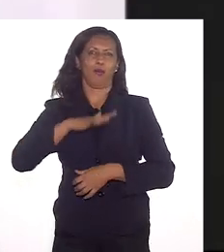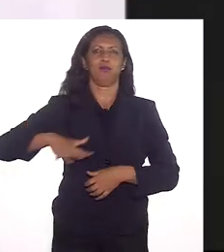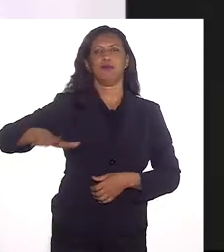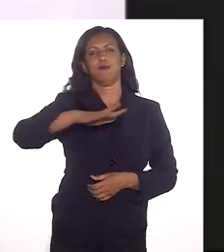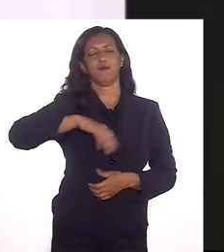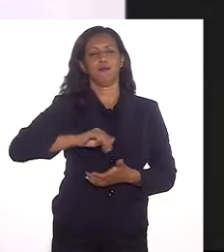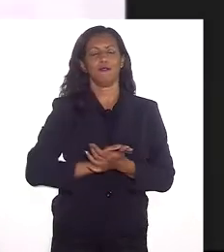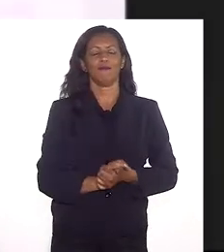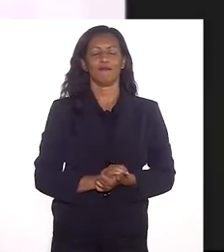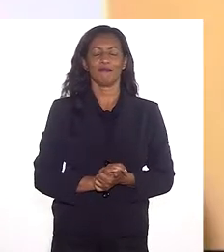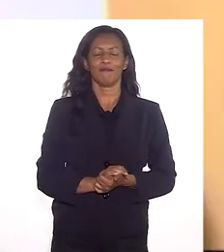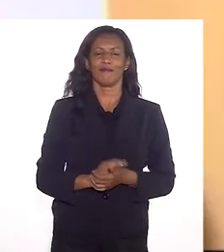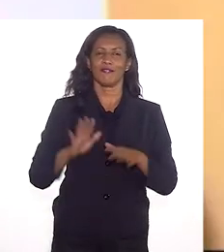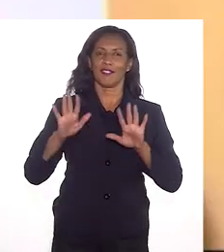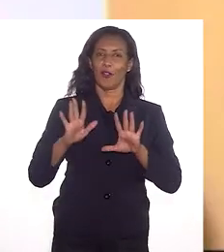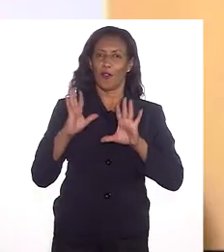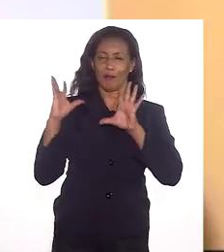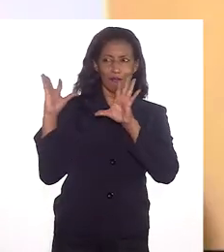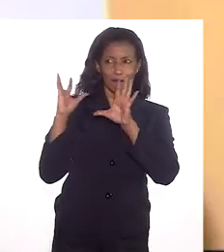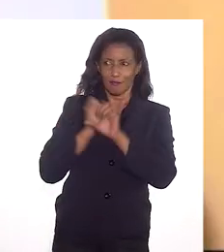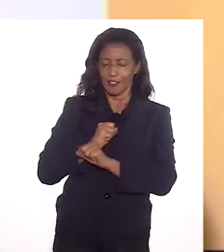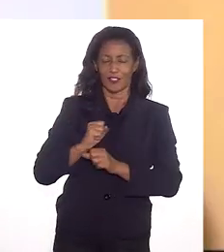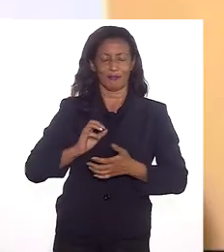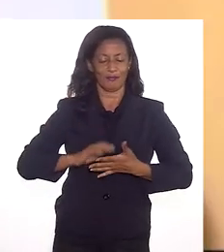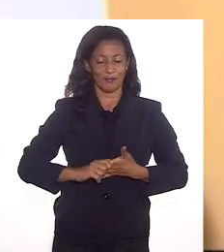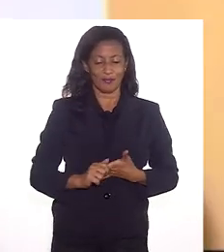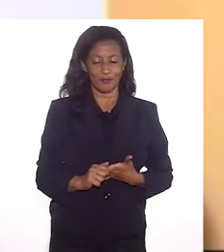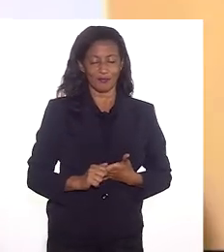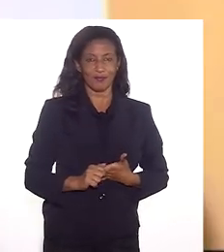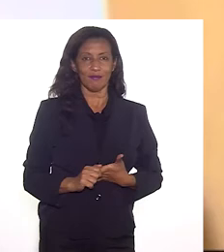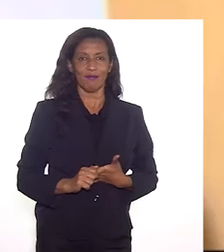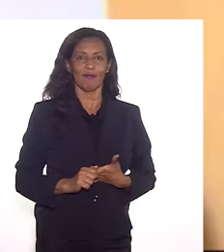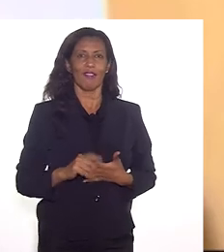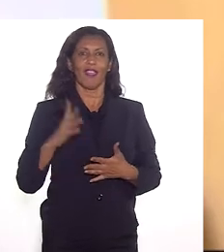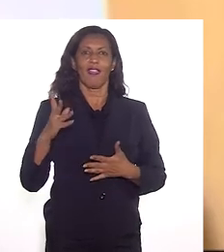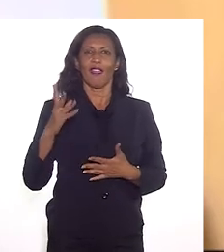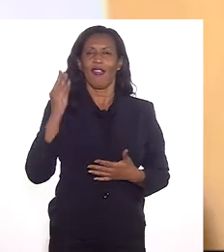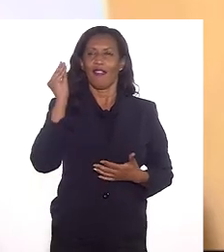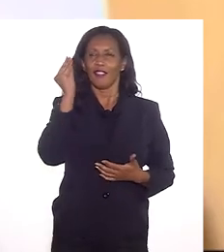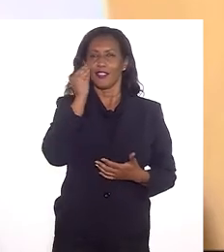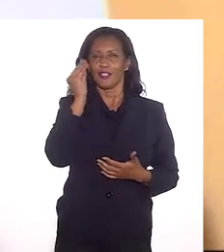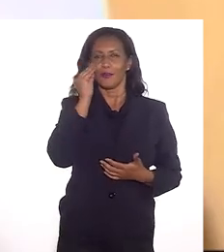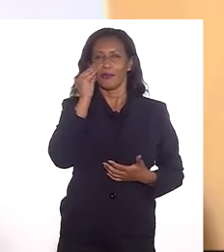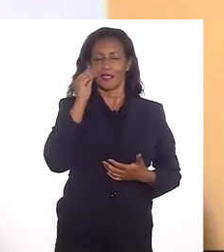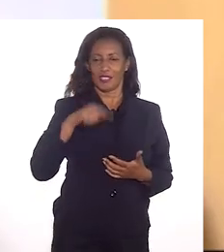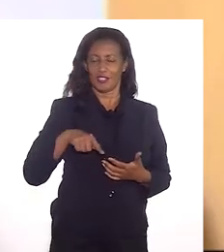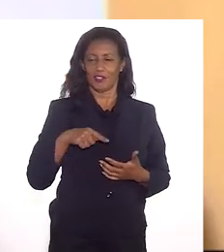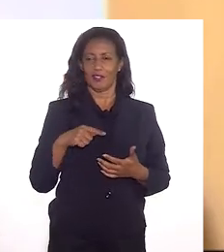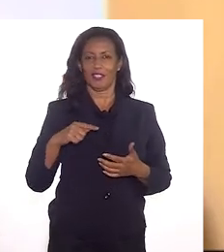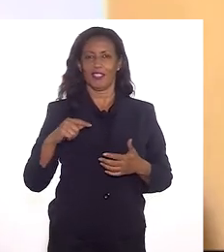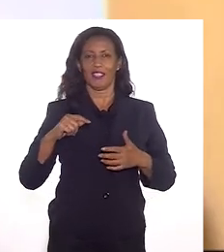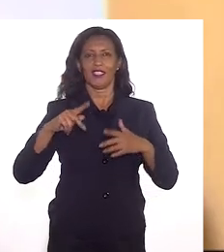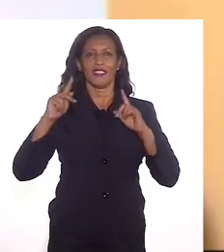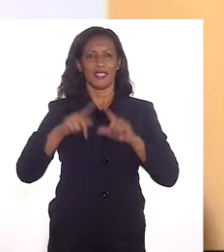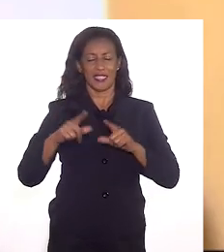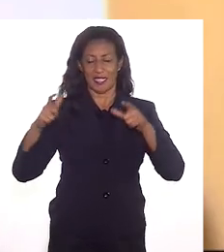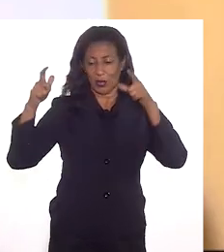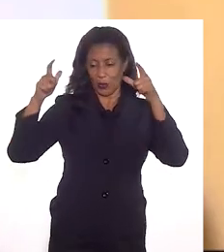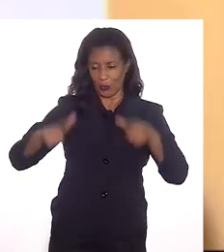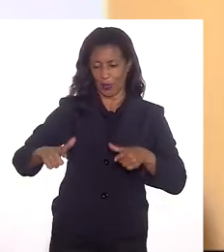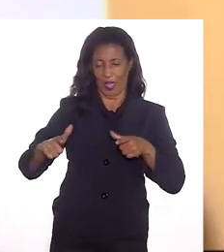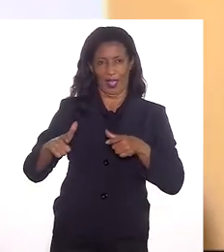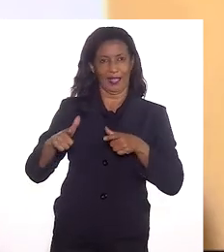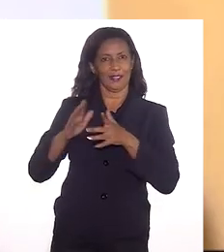para ser sincero. Para fincar agora, assim, para sempre aqui, né? Quer dizer, a expectativa desses, quando eles saem, né,